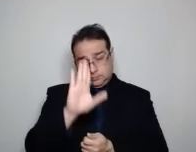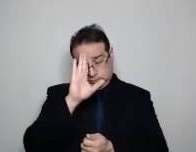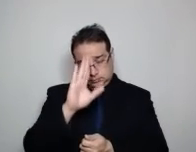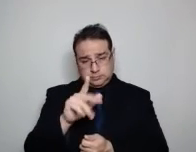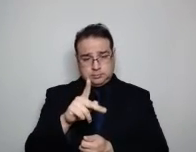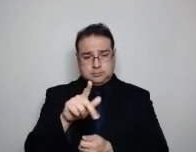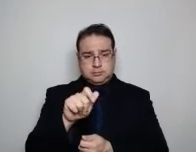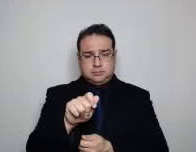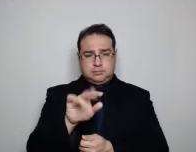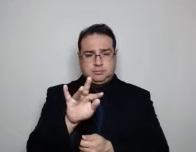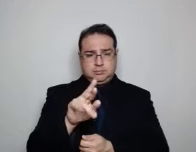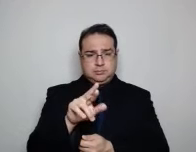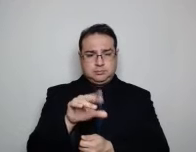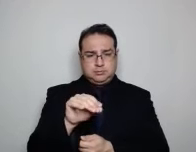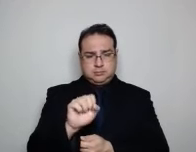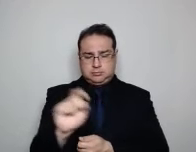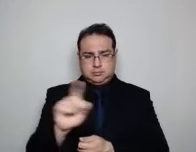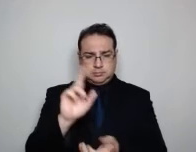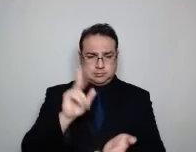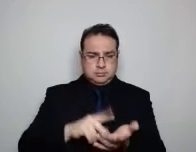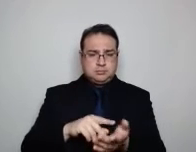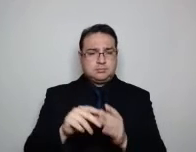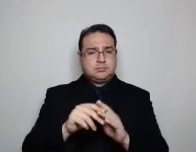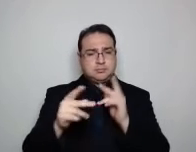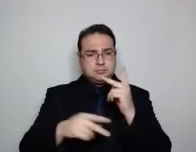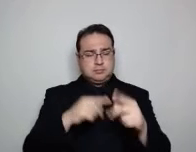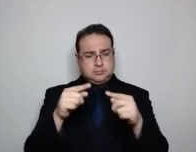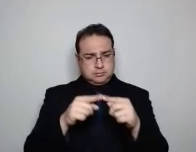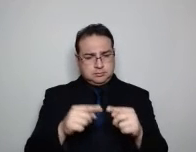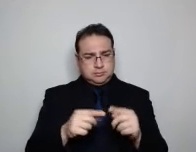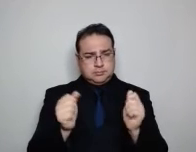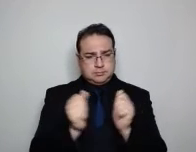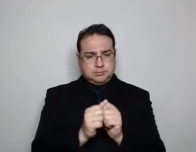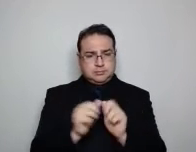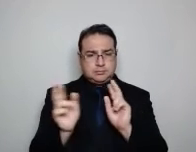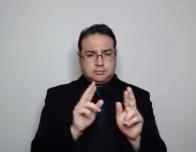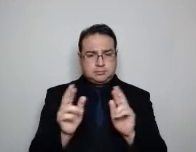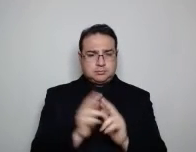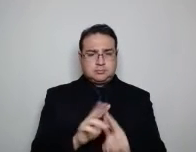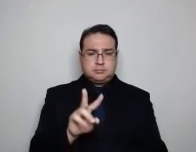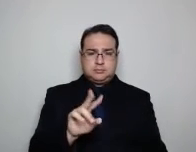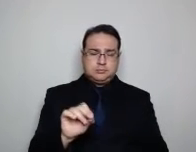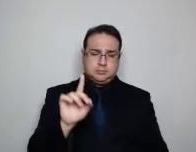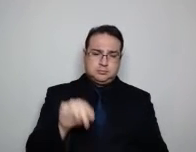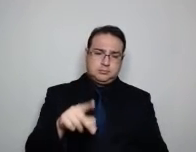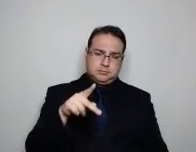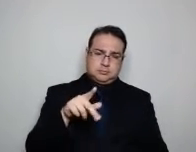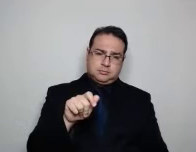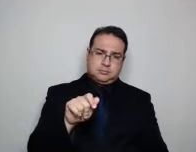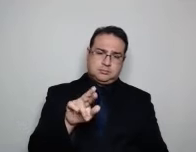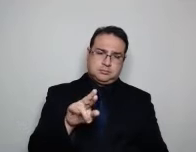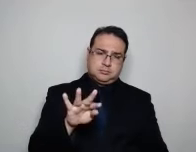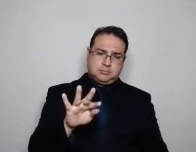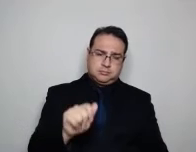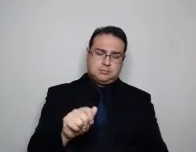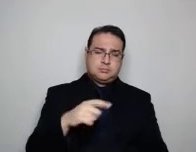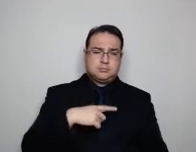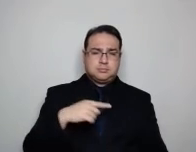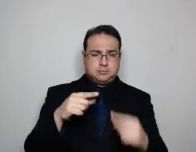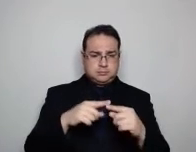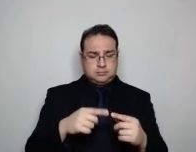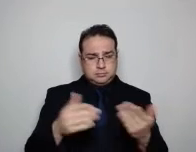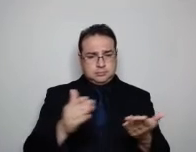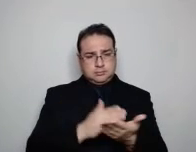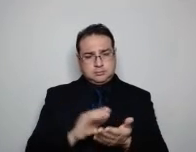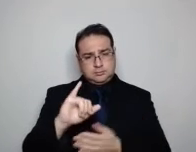e não é verdadeira essas acusações que foram feitas em relação à avó paterna. Tanto que, desde